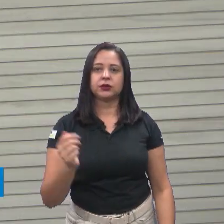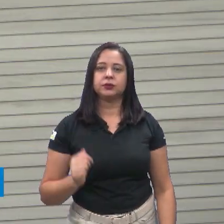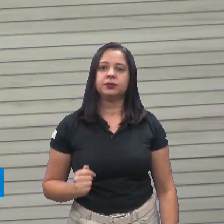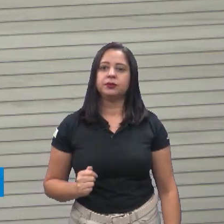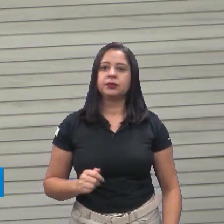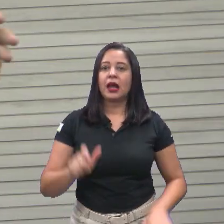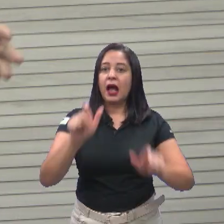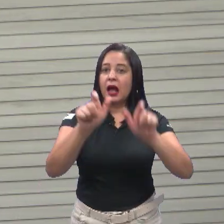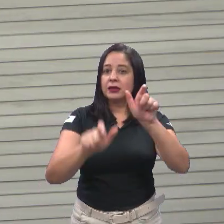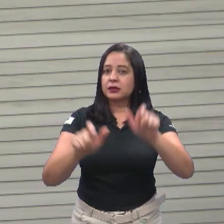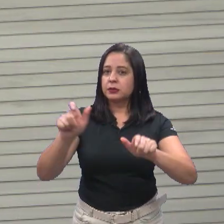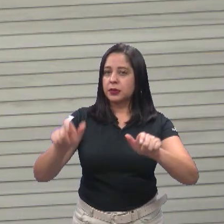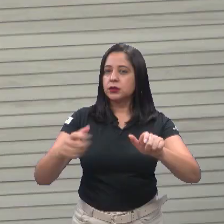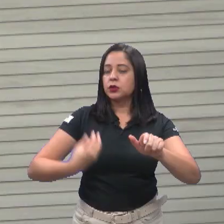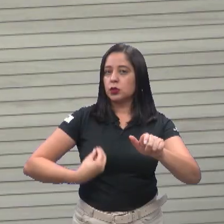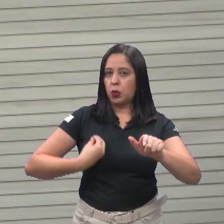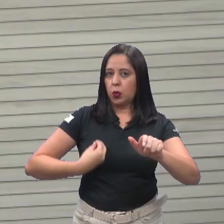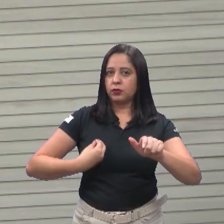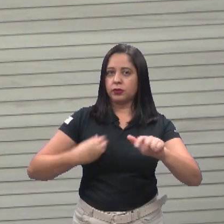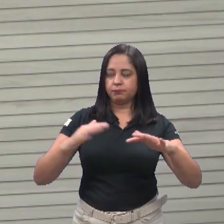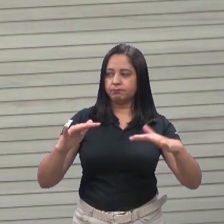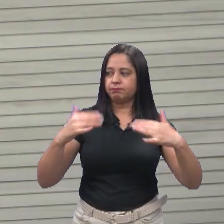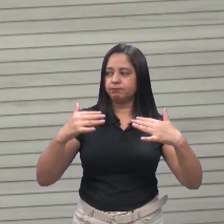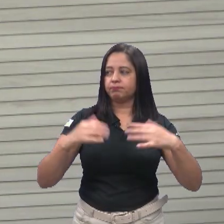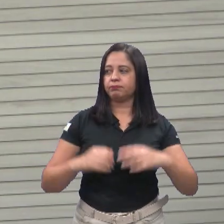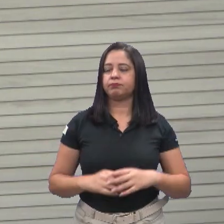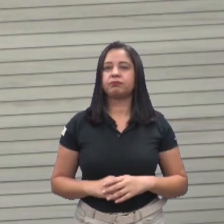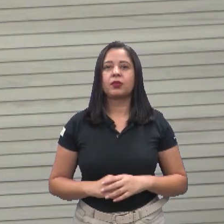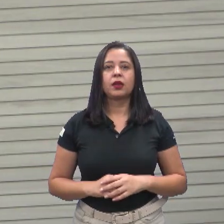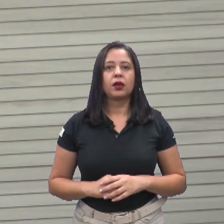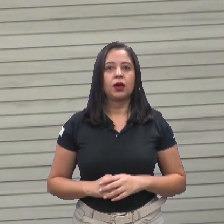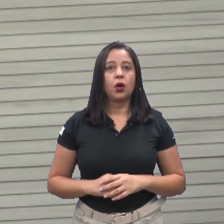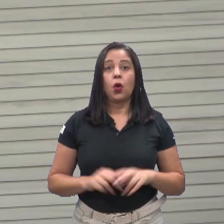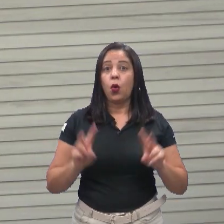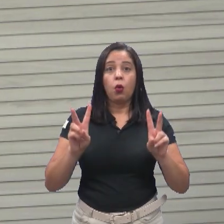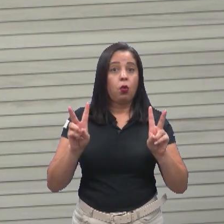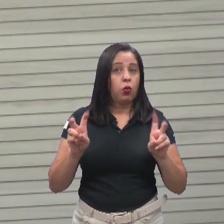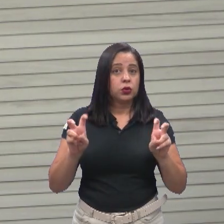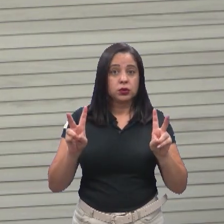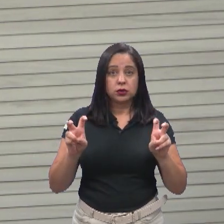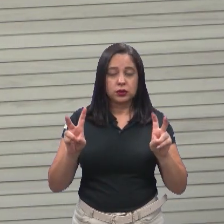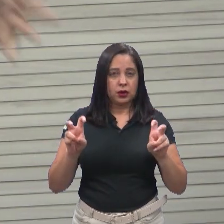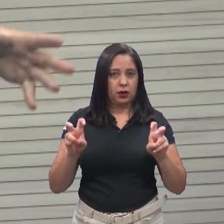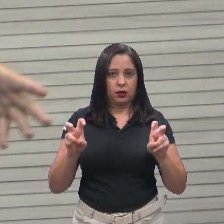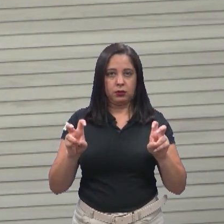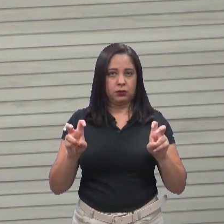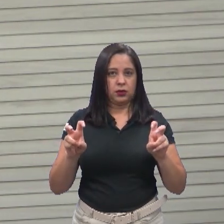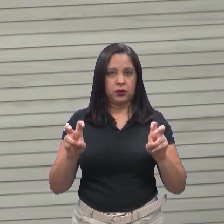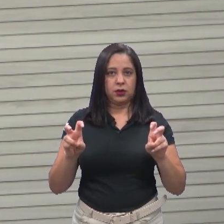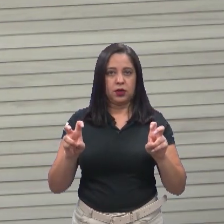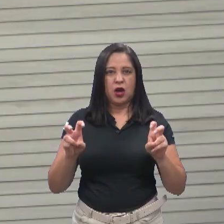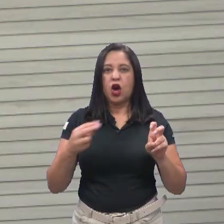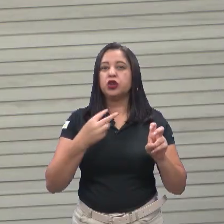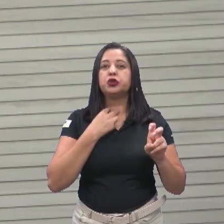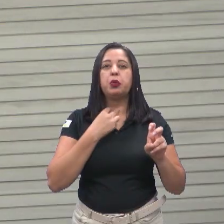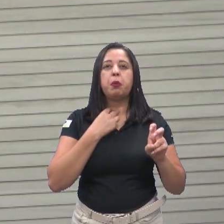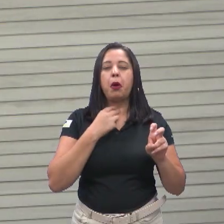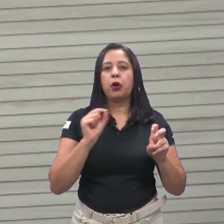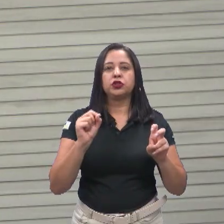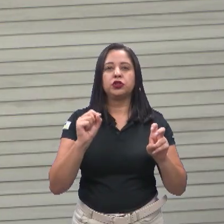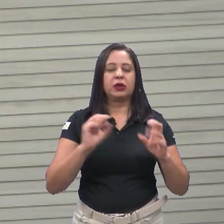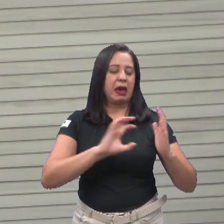nos acompanha, eu acho que esse assunto ele não pode ser tratado de pauta ideológica e ele tem